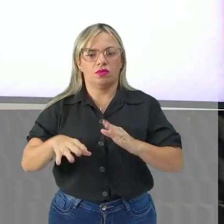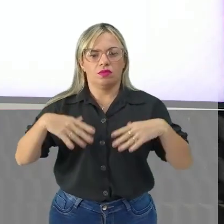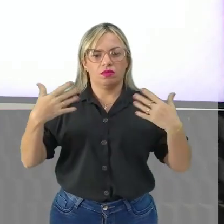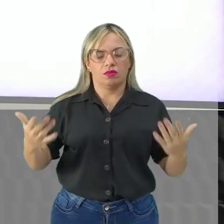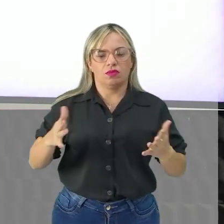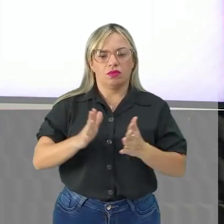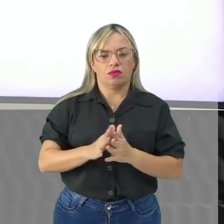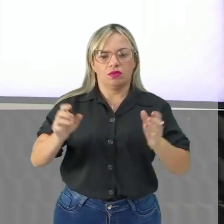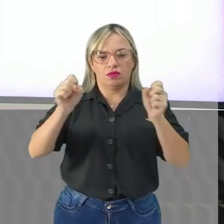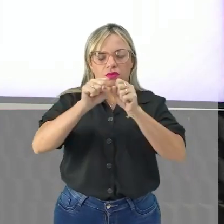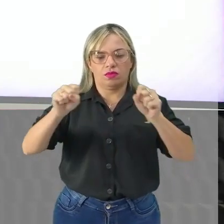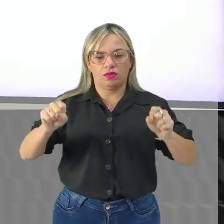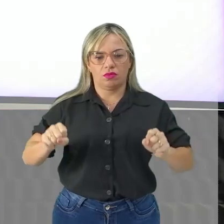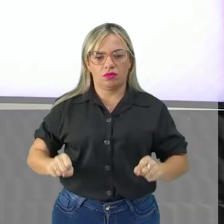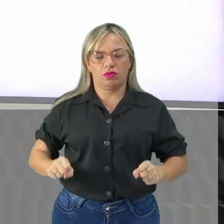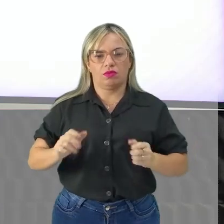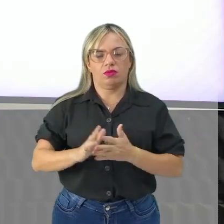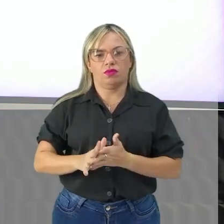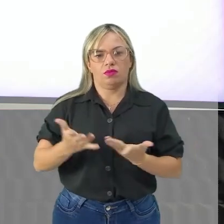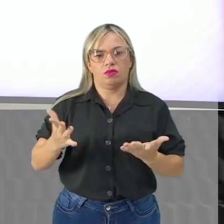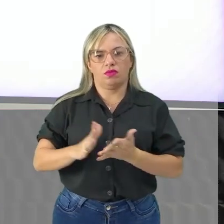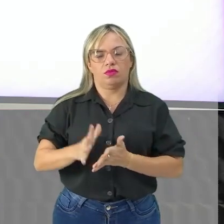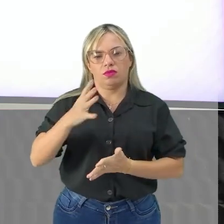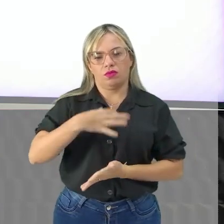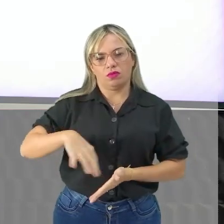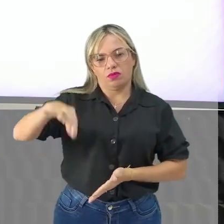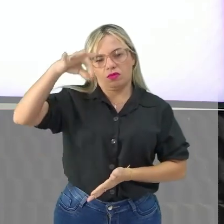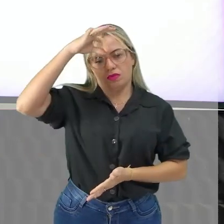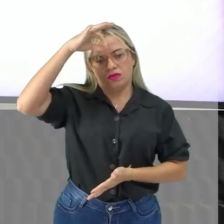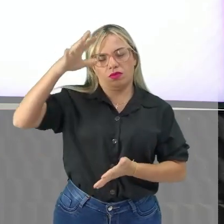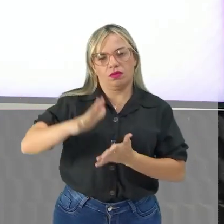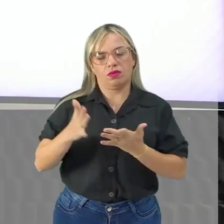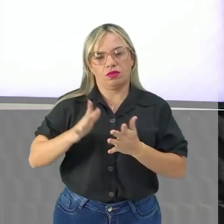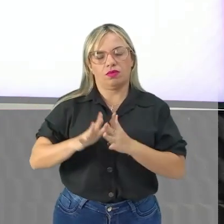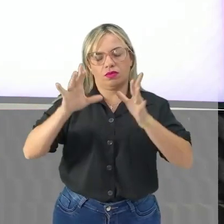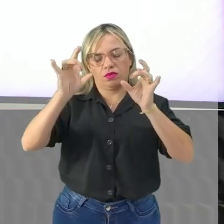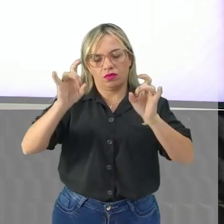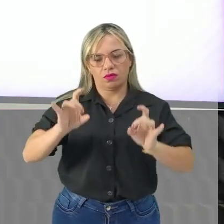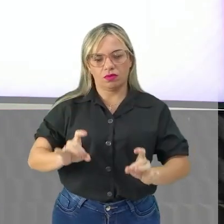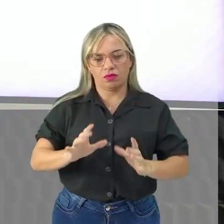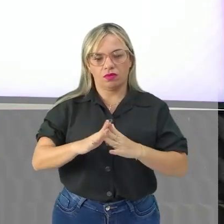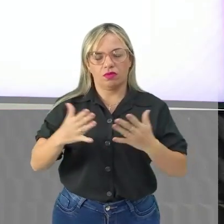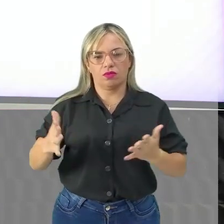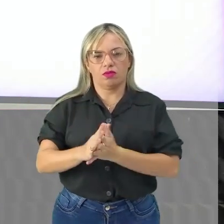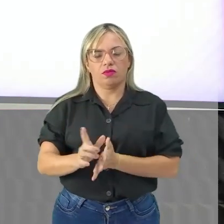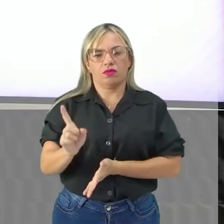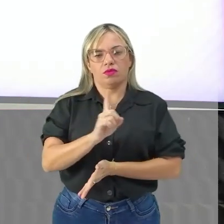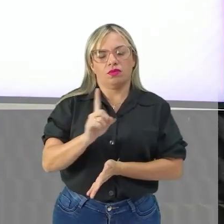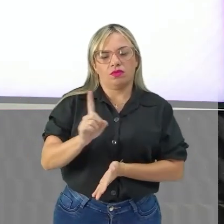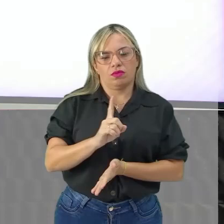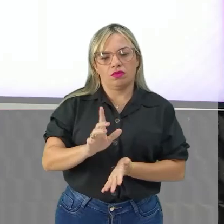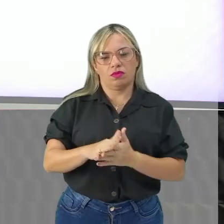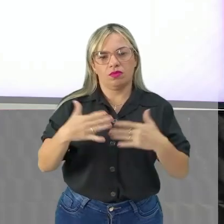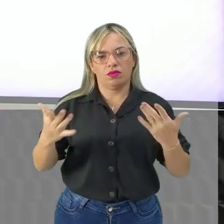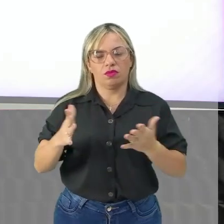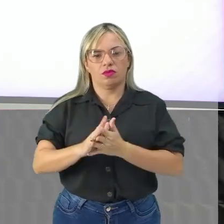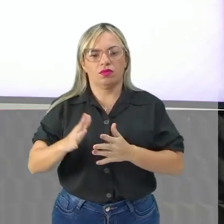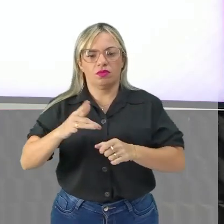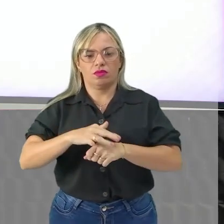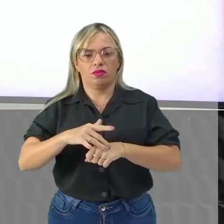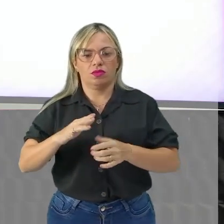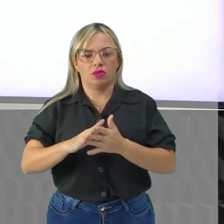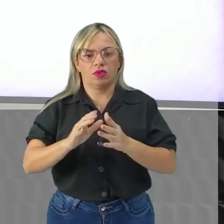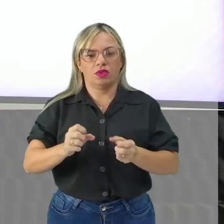ao sistema reprodutor, né, em especial feminino, né? Então, não é uma doença que a gente pode